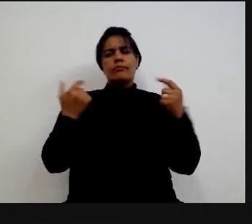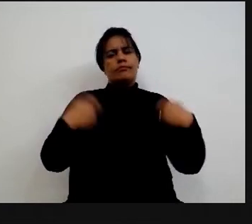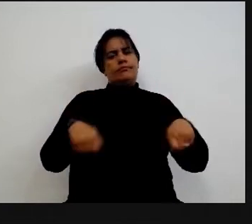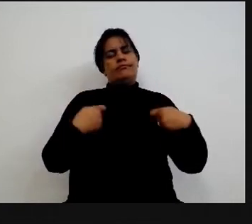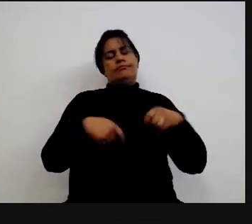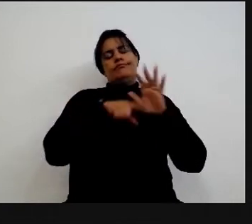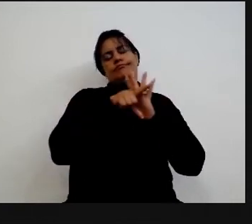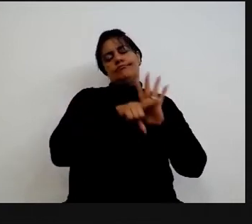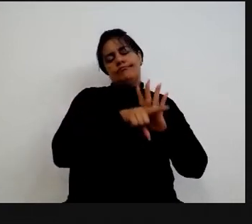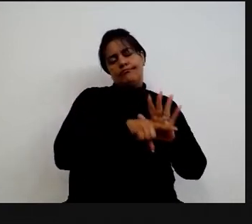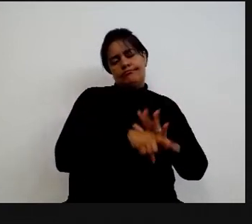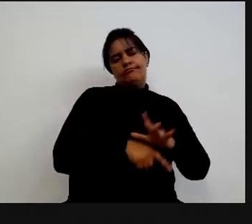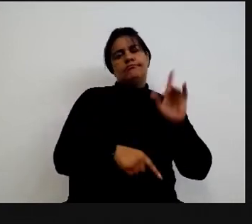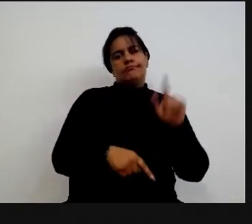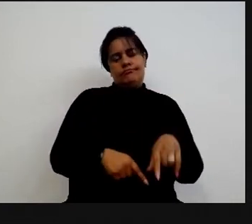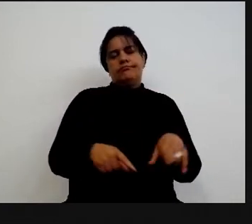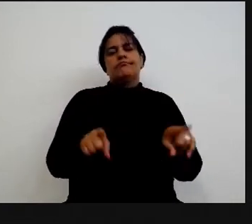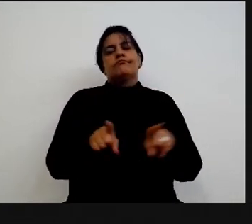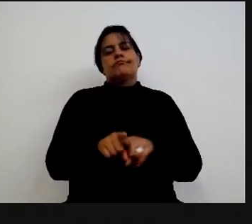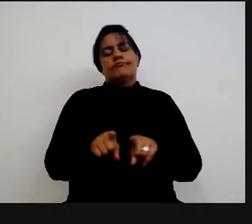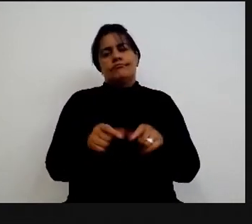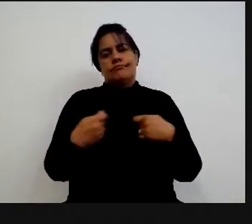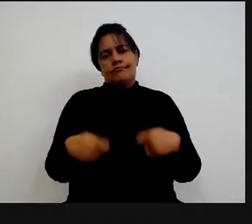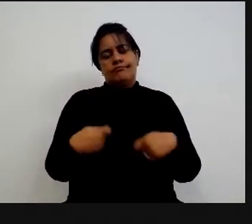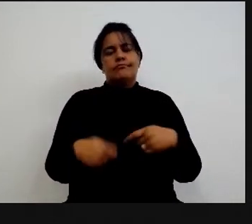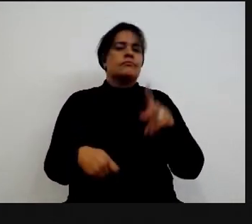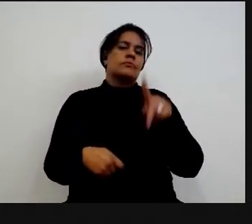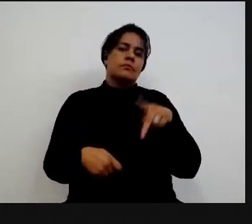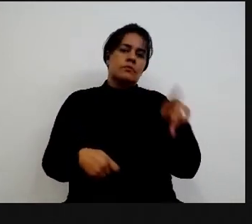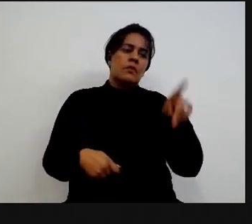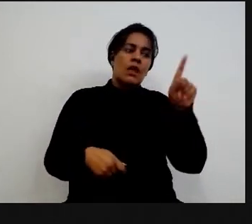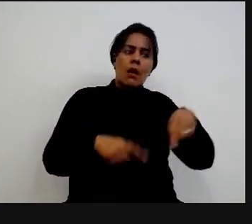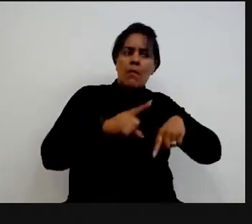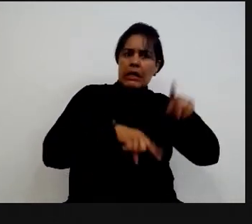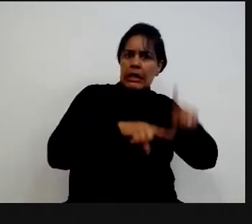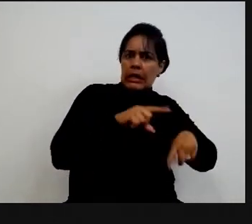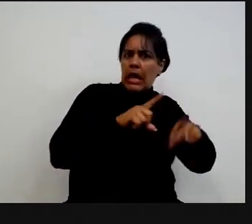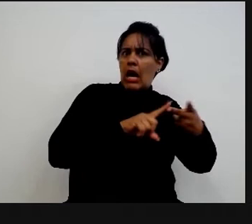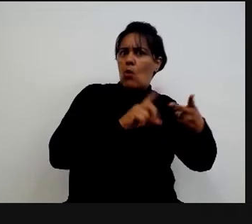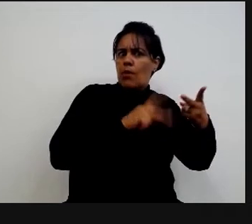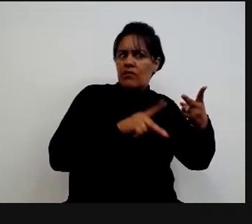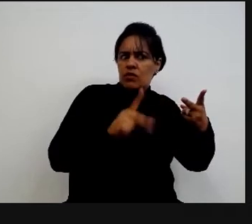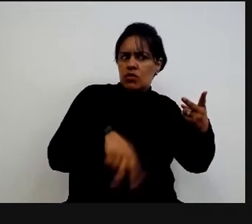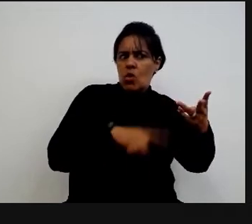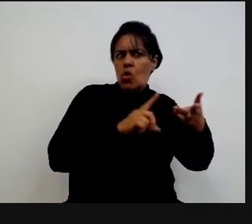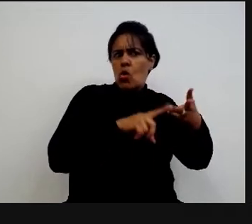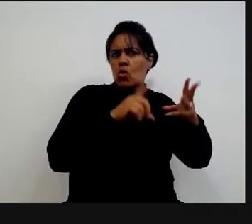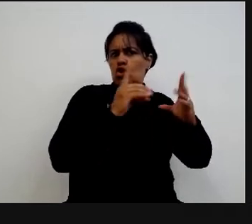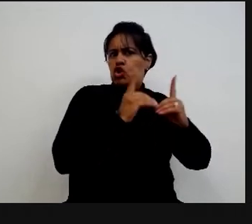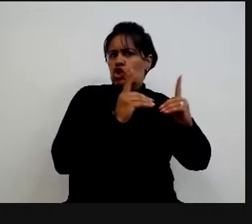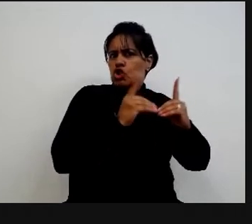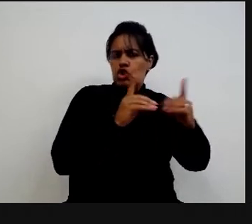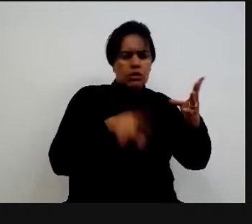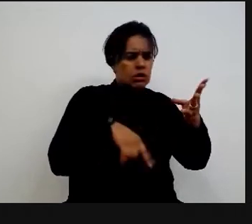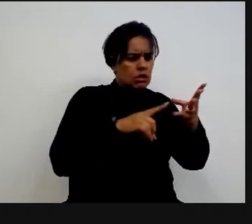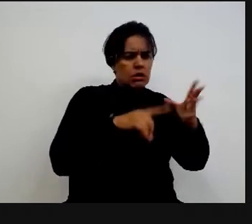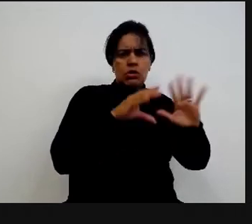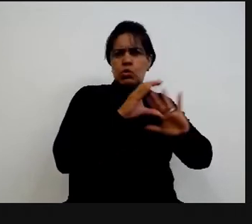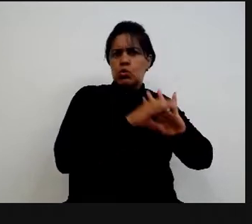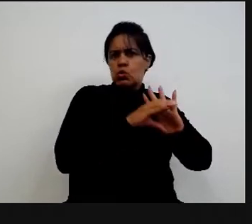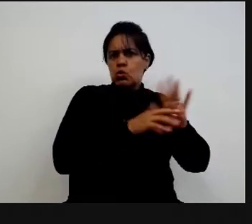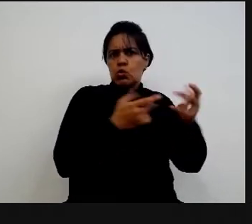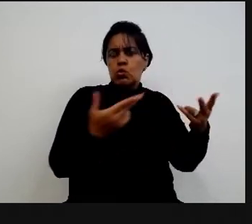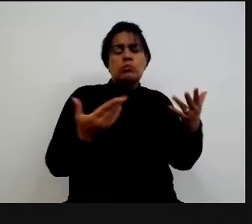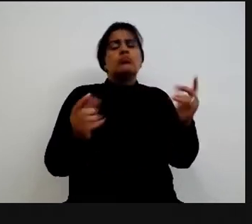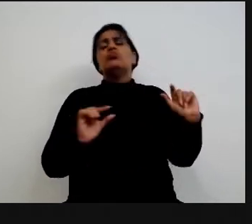investigar metodologicamente se é professor, se é material, se é a dinâmica, se é o conteúdo, né,